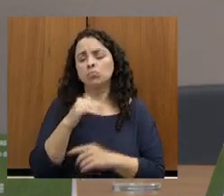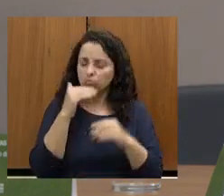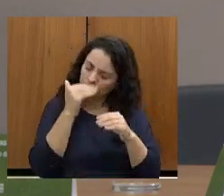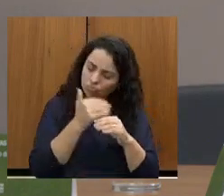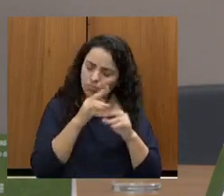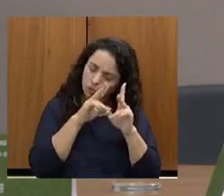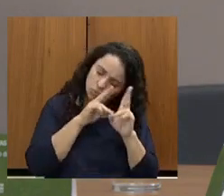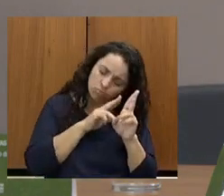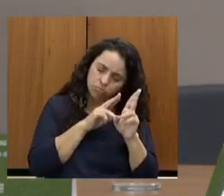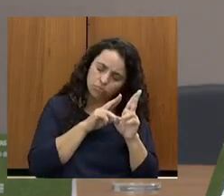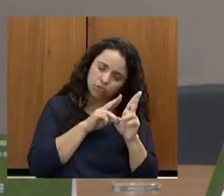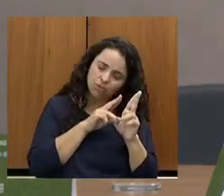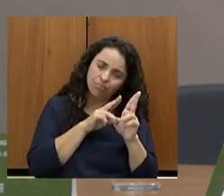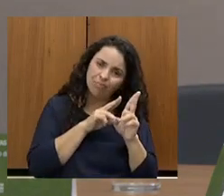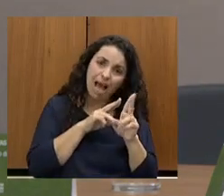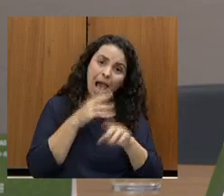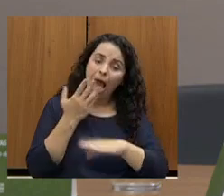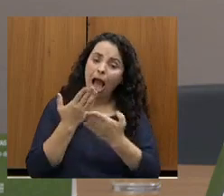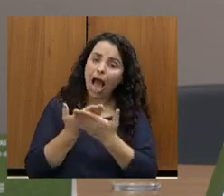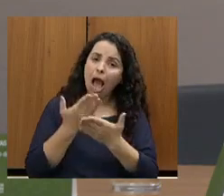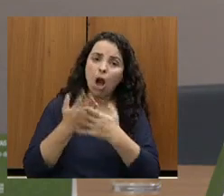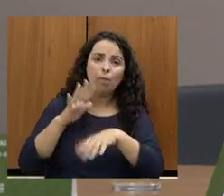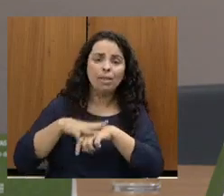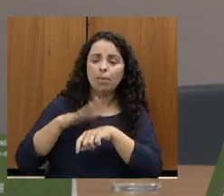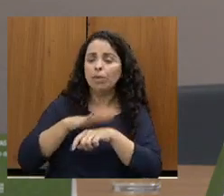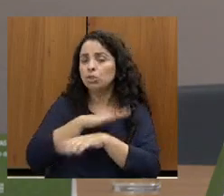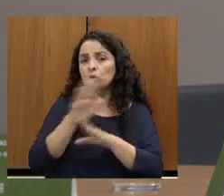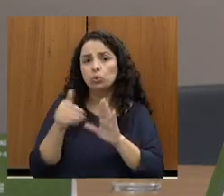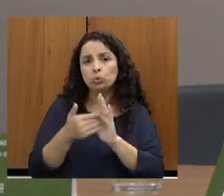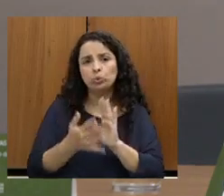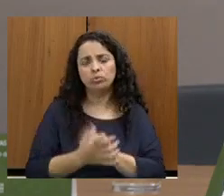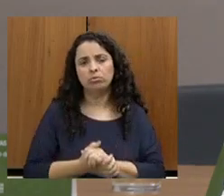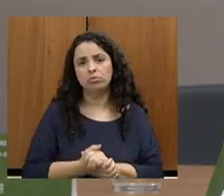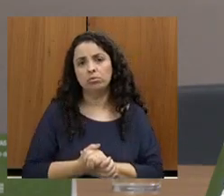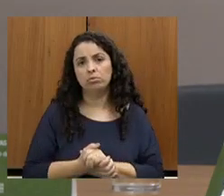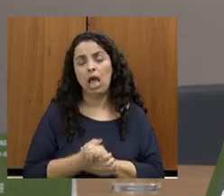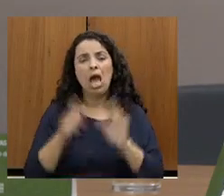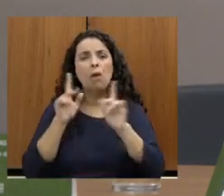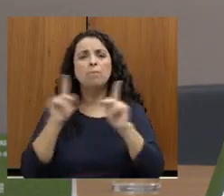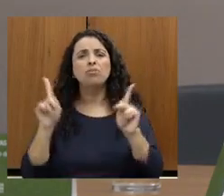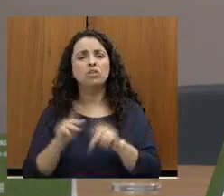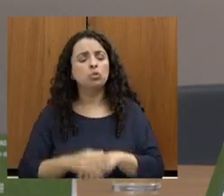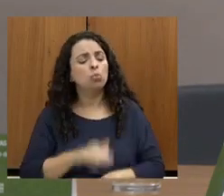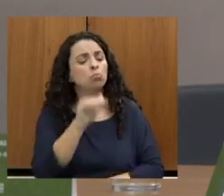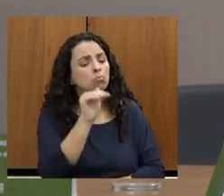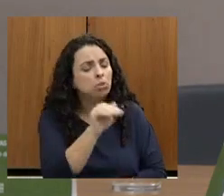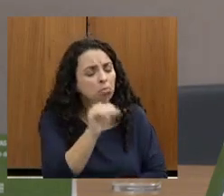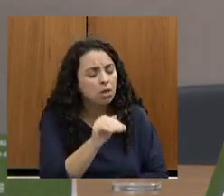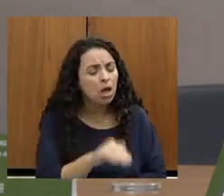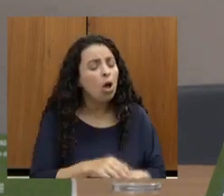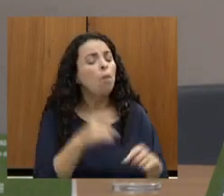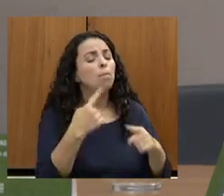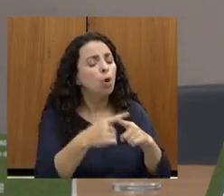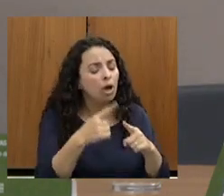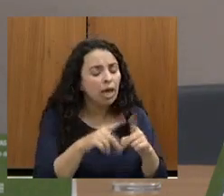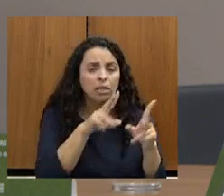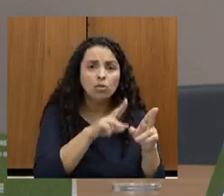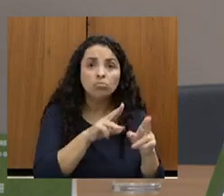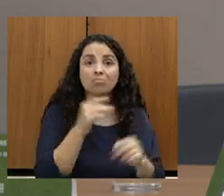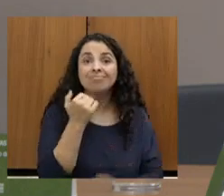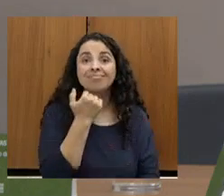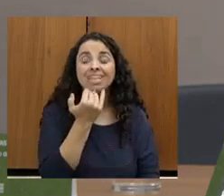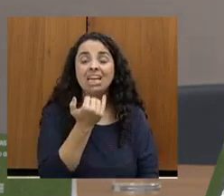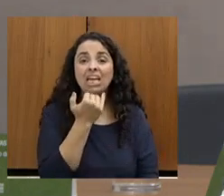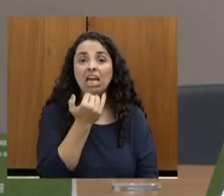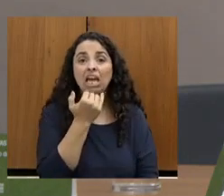Nenhum professor se preocupou em questioná-lo o que havia acontecido e como ele estava se sentindo. Repito, dormir